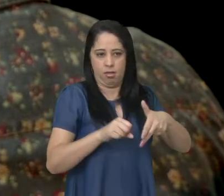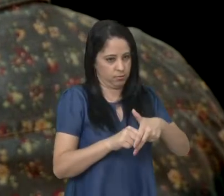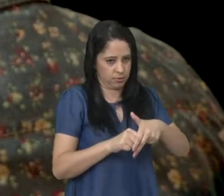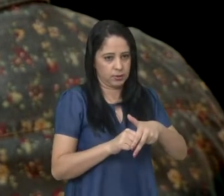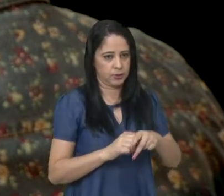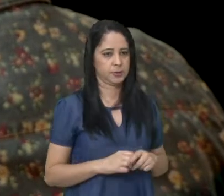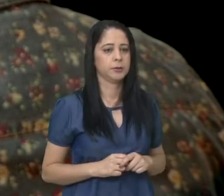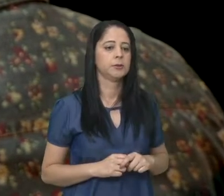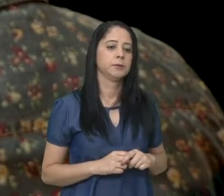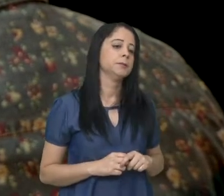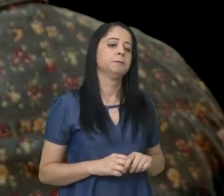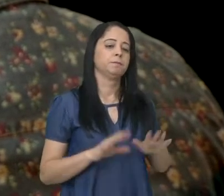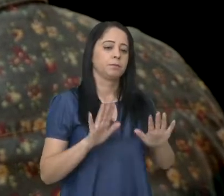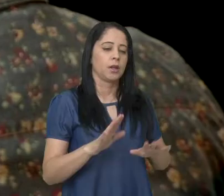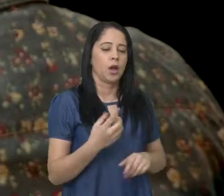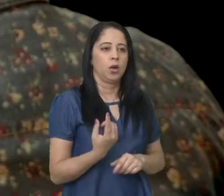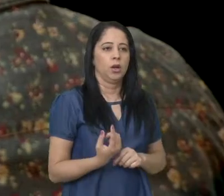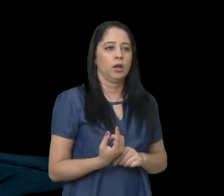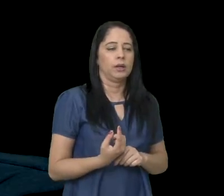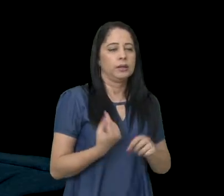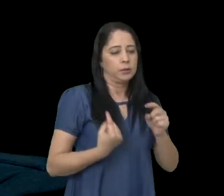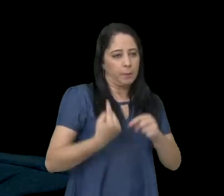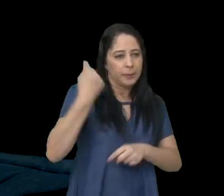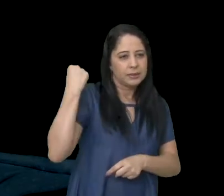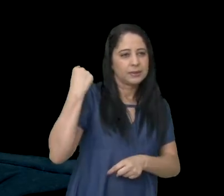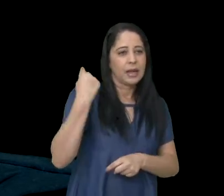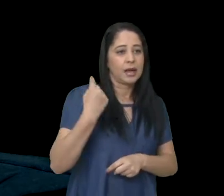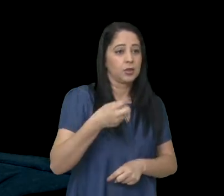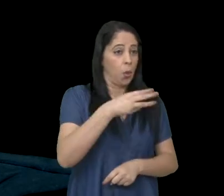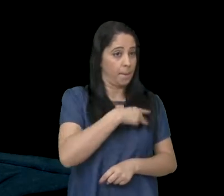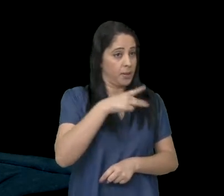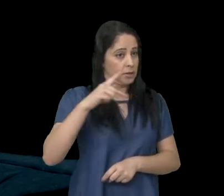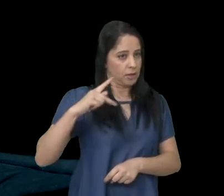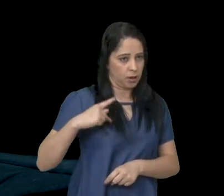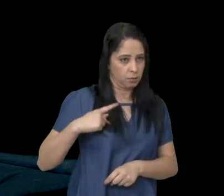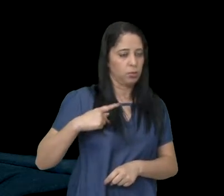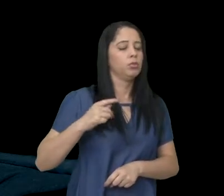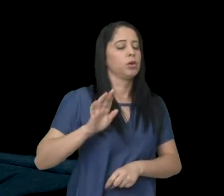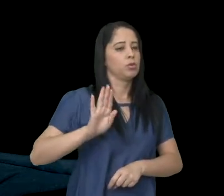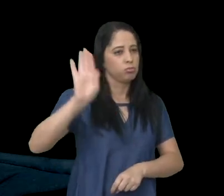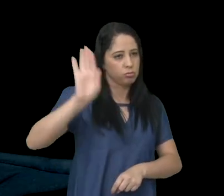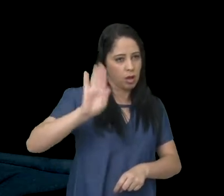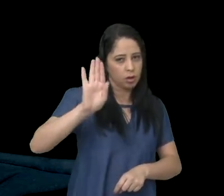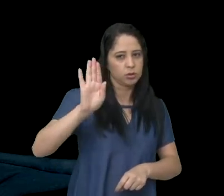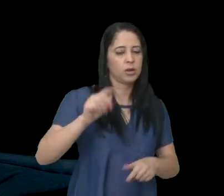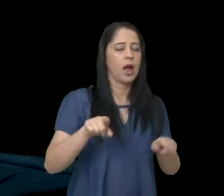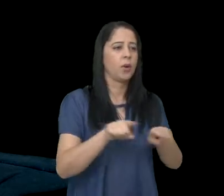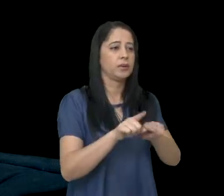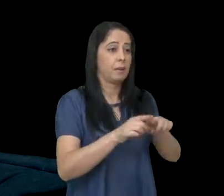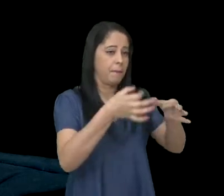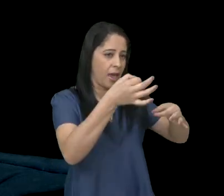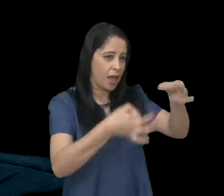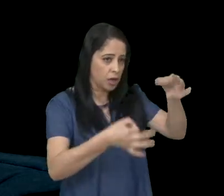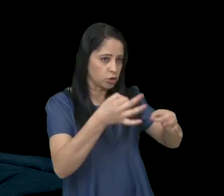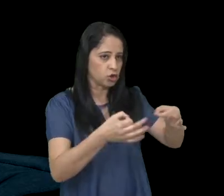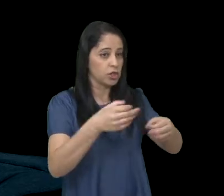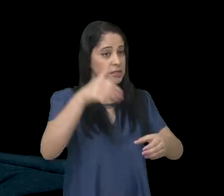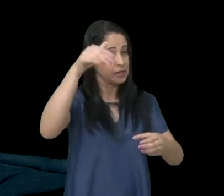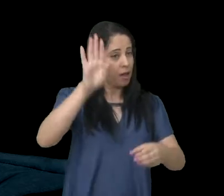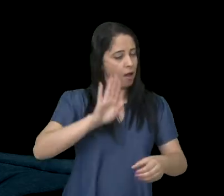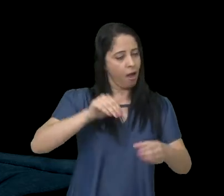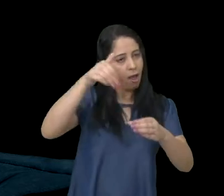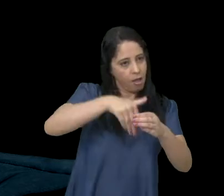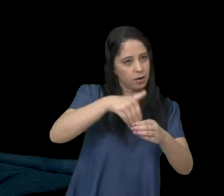primeiro ano que teve o financiamento público, o Ministério Público Eleitoral e a Justiça Eleitoral fez